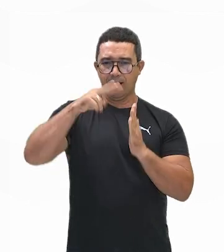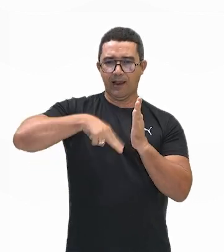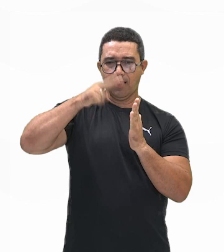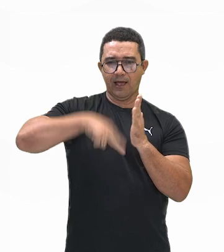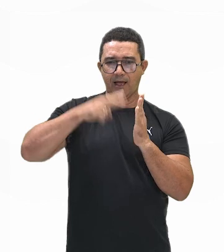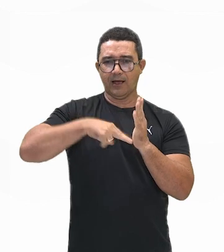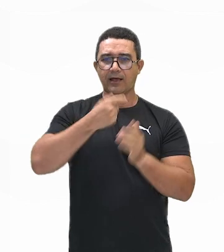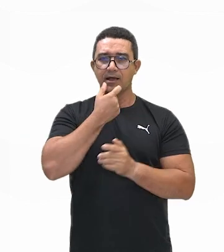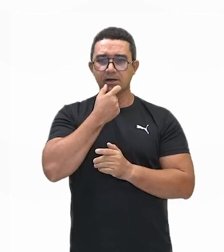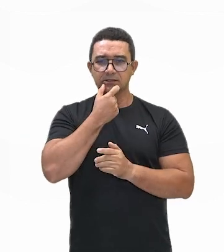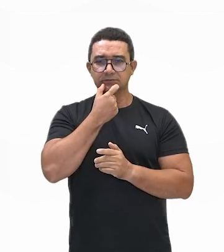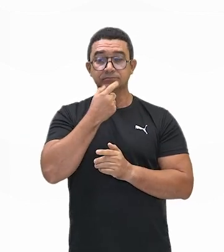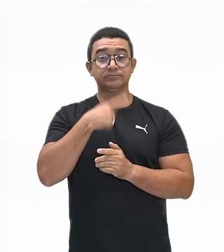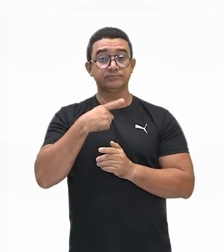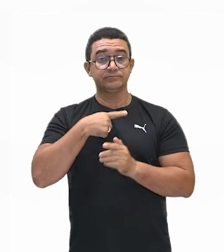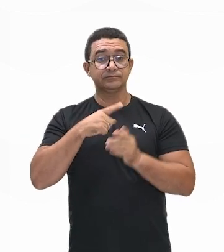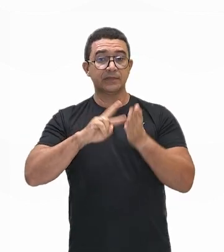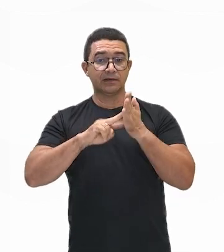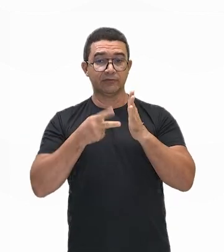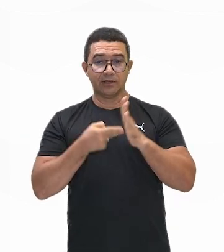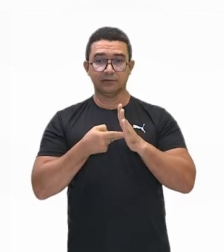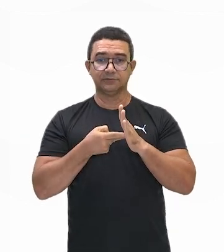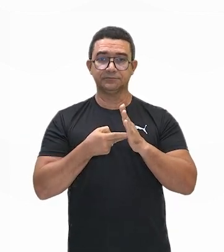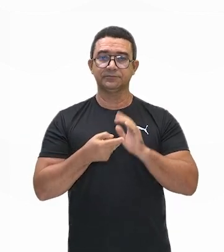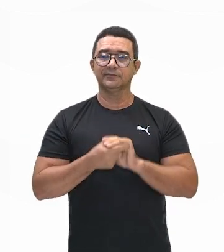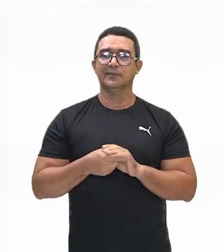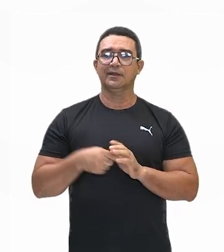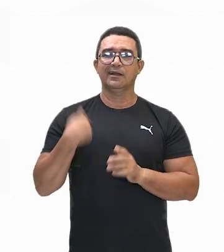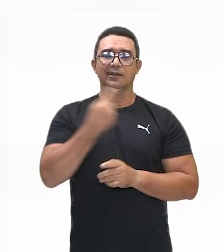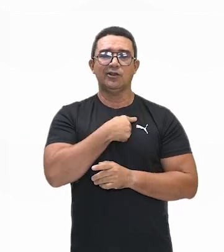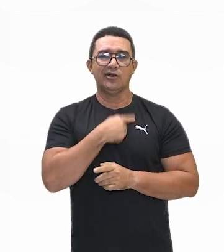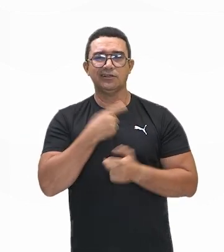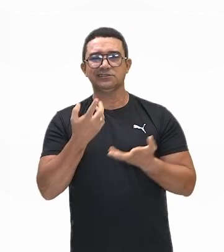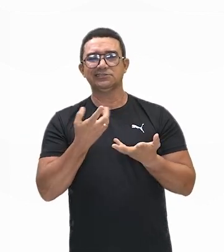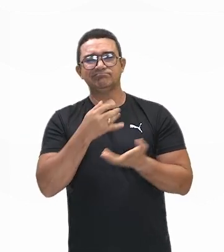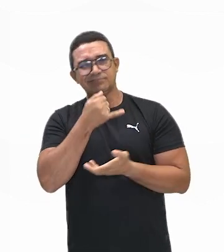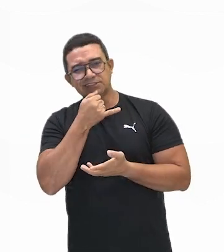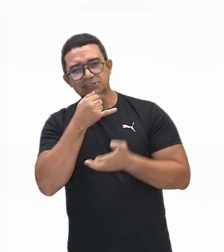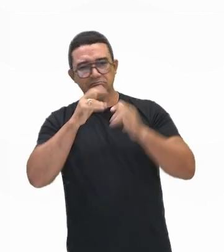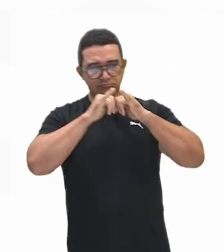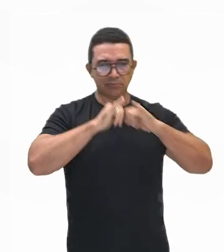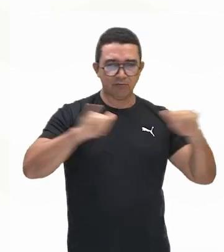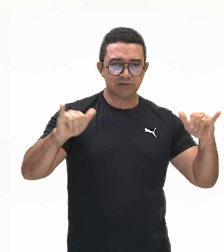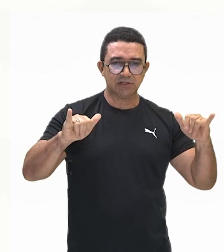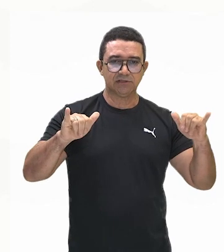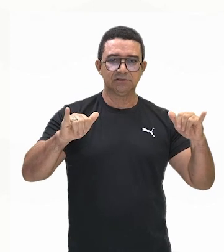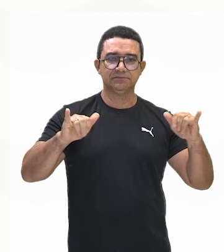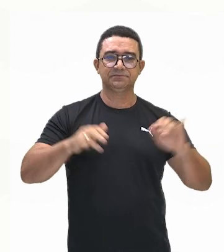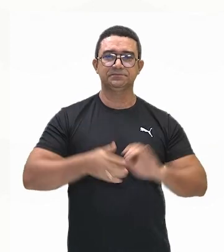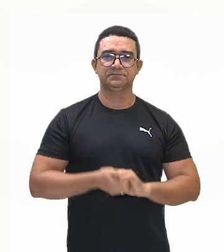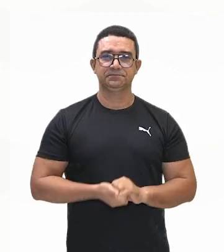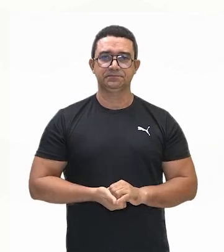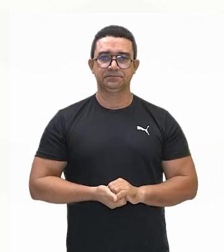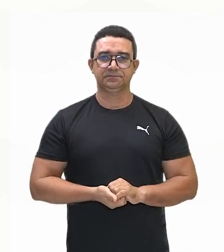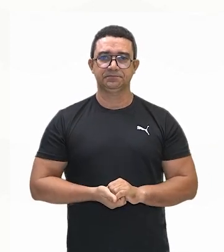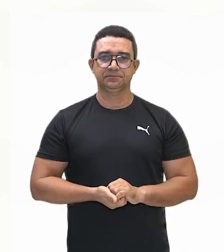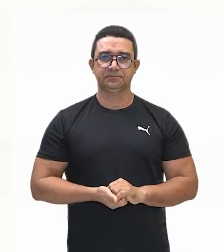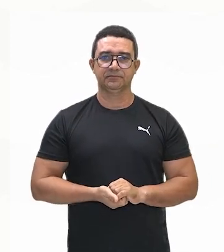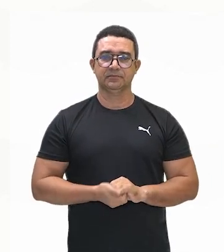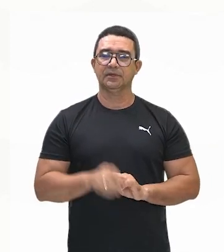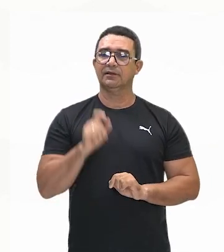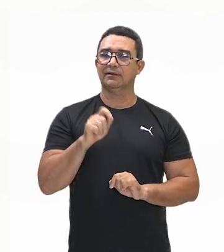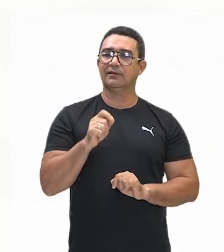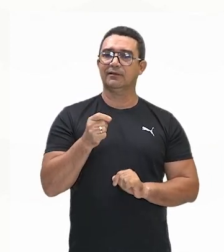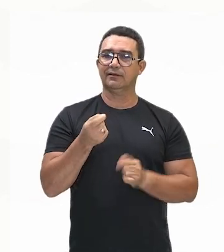weather conditions. Então nós temos aqui. Nós lamentamos, né, informar você, olha só, que